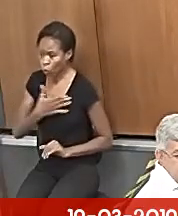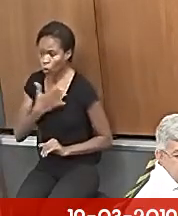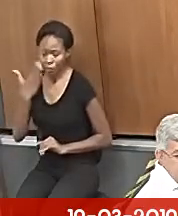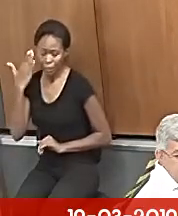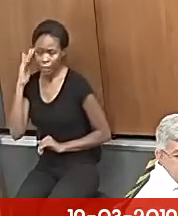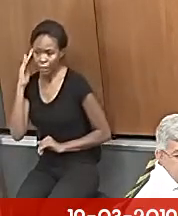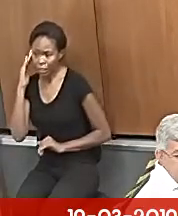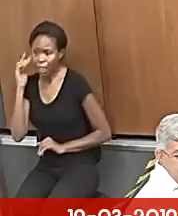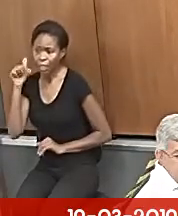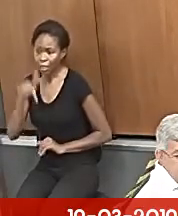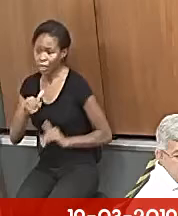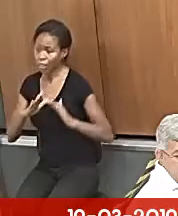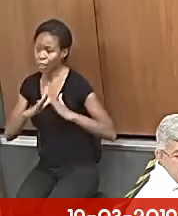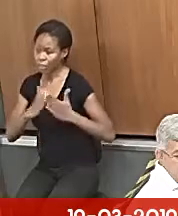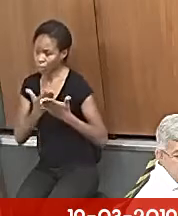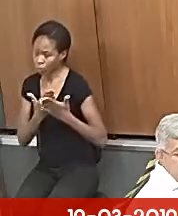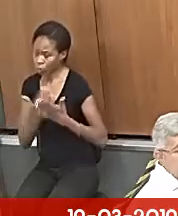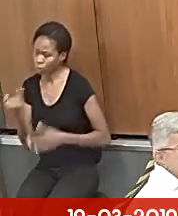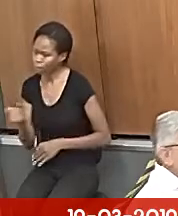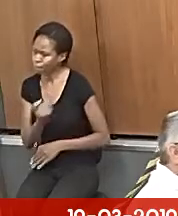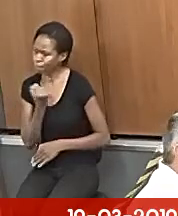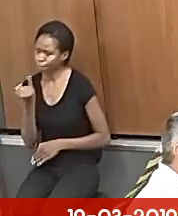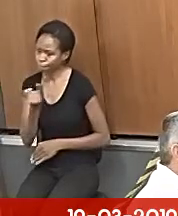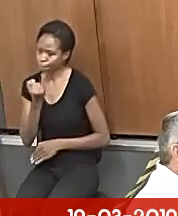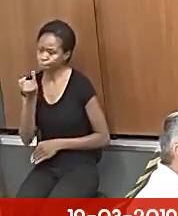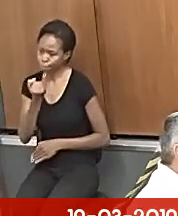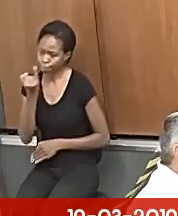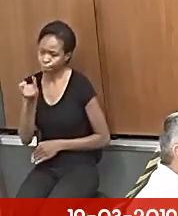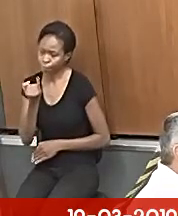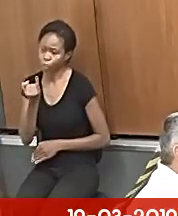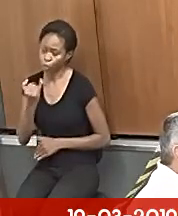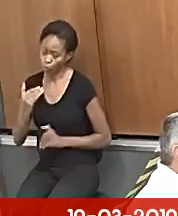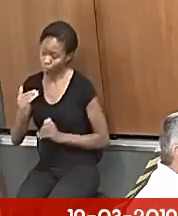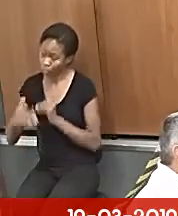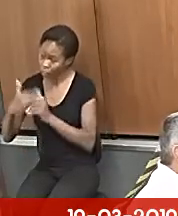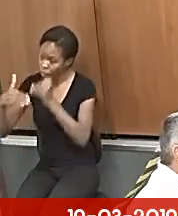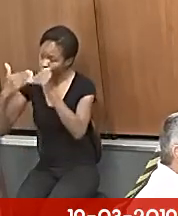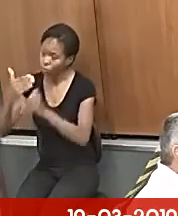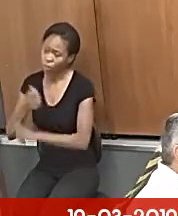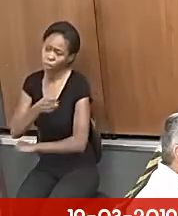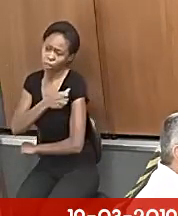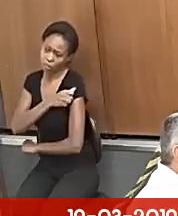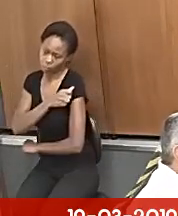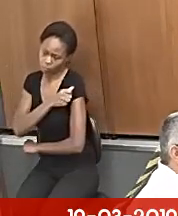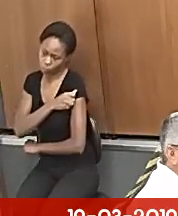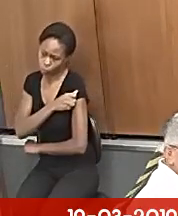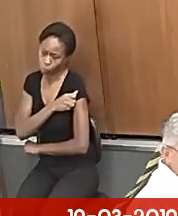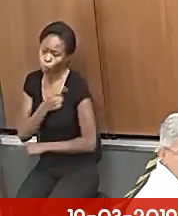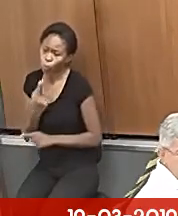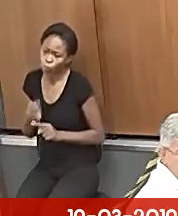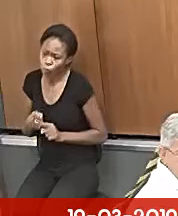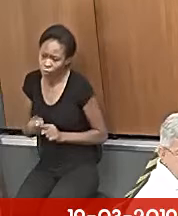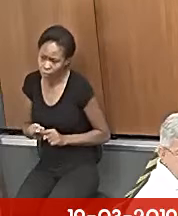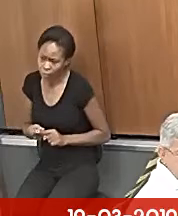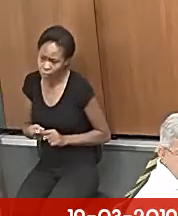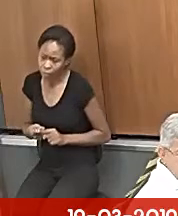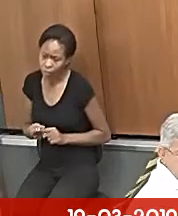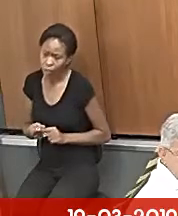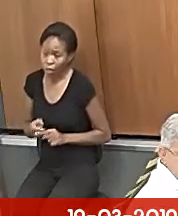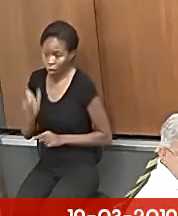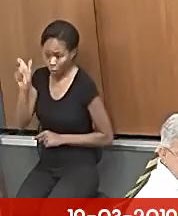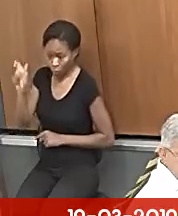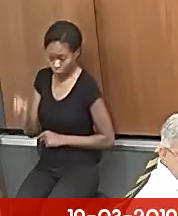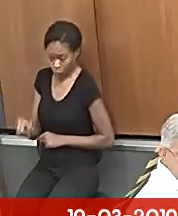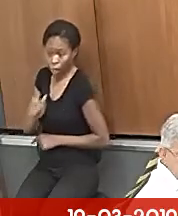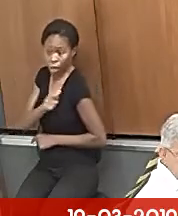escolas né o quanto elas são importantes para o desenvolvimento do aluno porque o aluno porque no meu caso que é